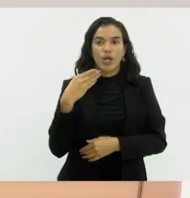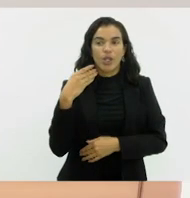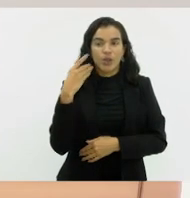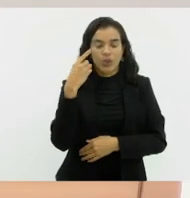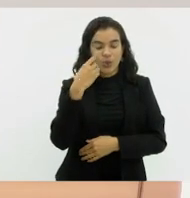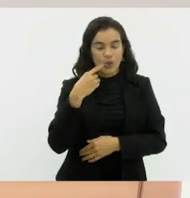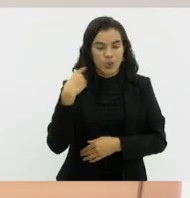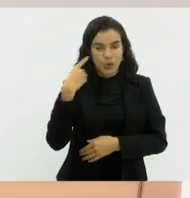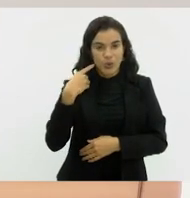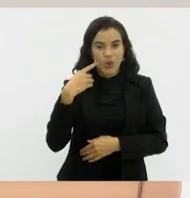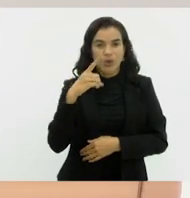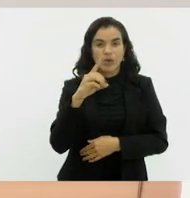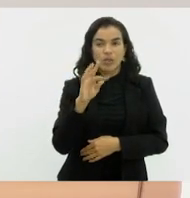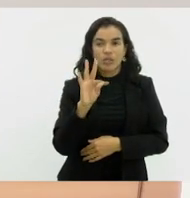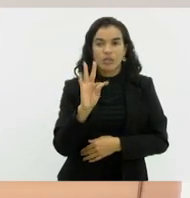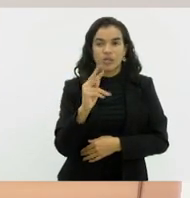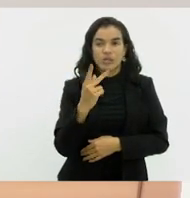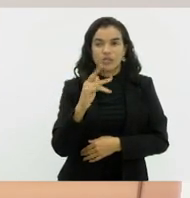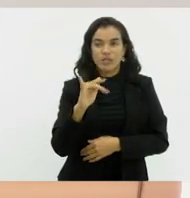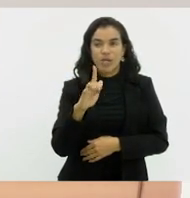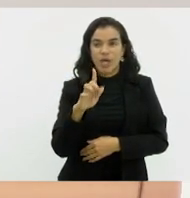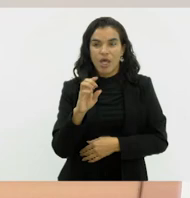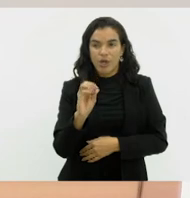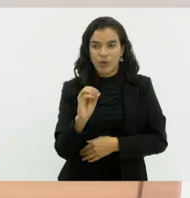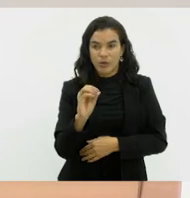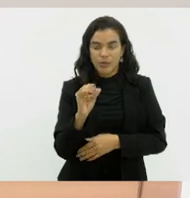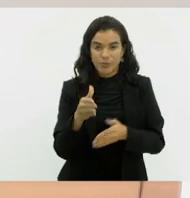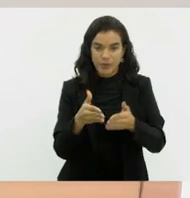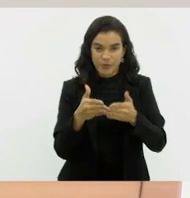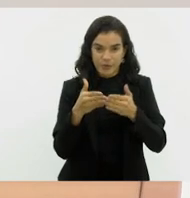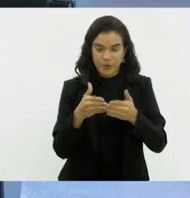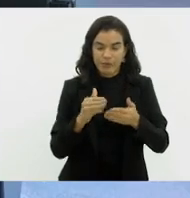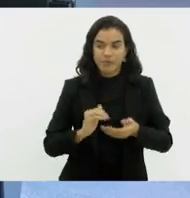doutora Alessandra. E doutor Tiago, por favor.